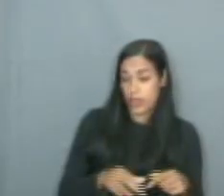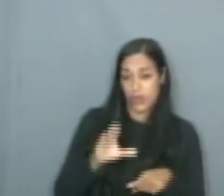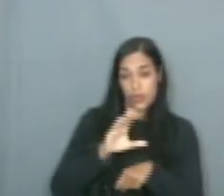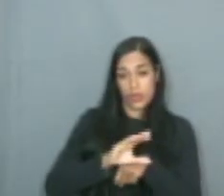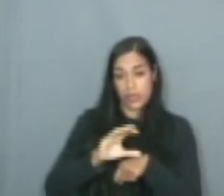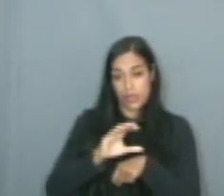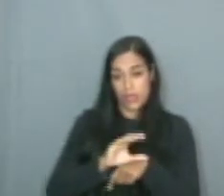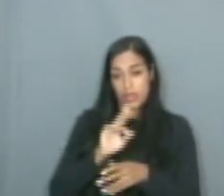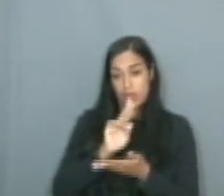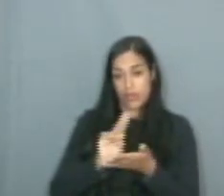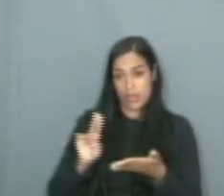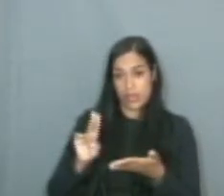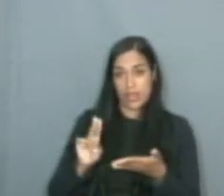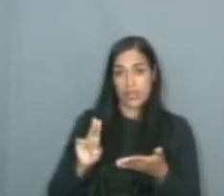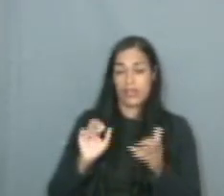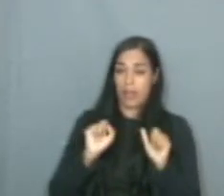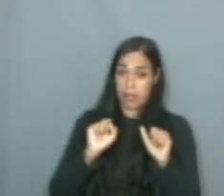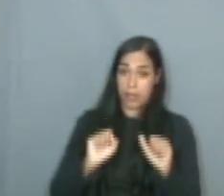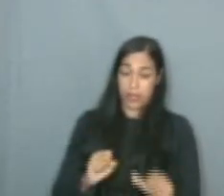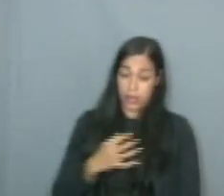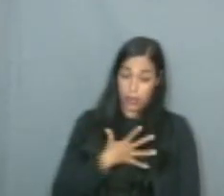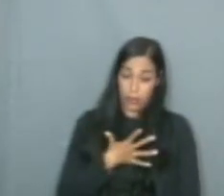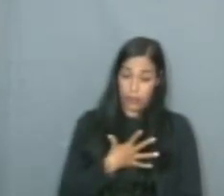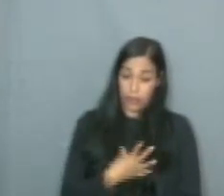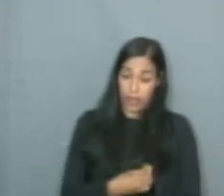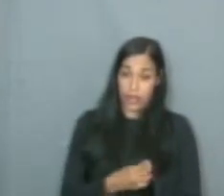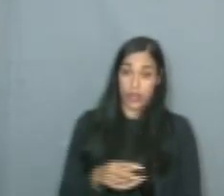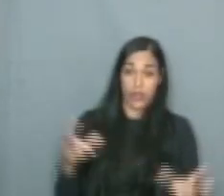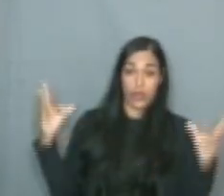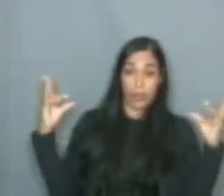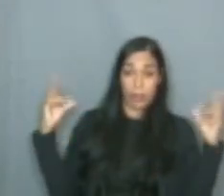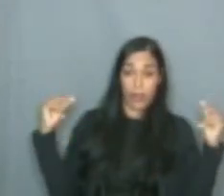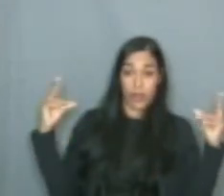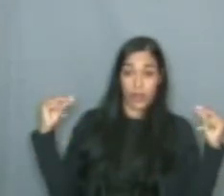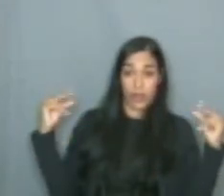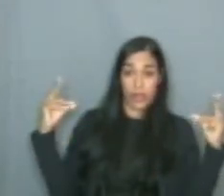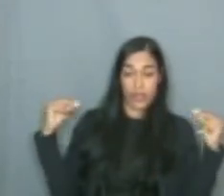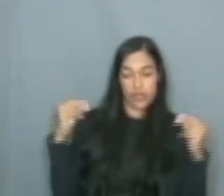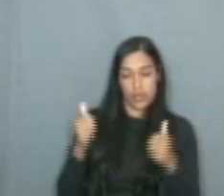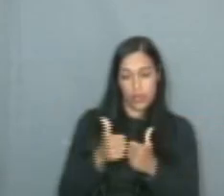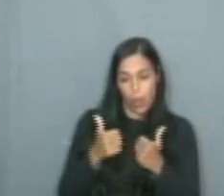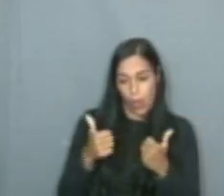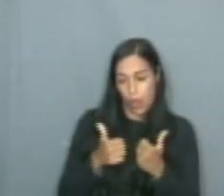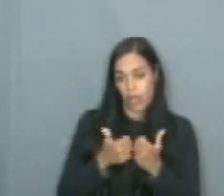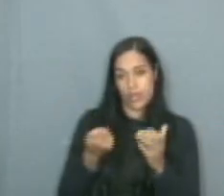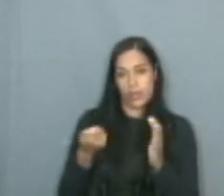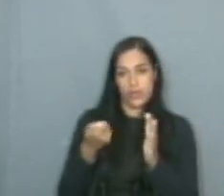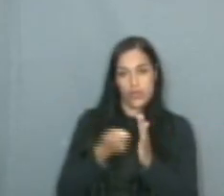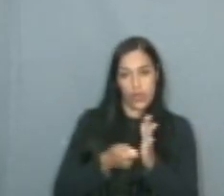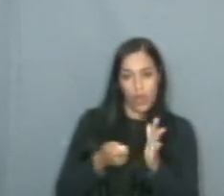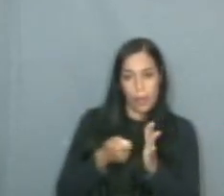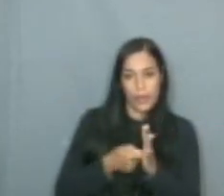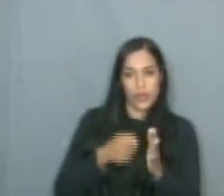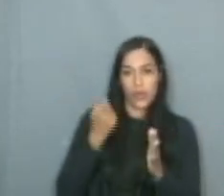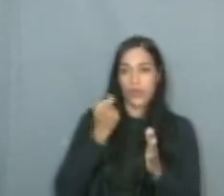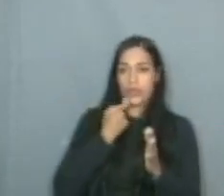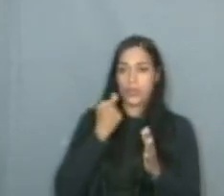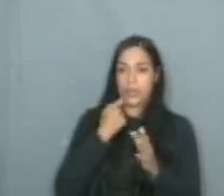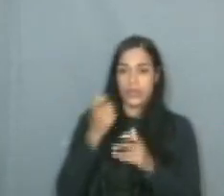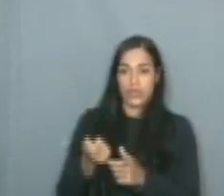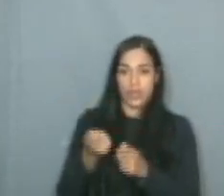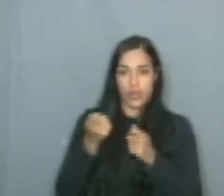a universidade. É para poder o filho do motorista de ônibus, o filho do cobrador, o filho do